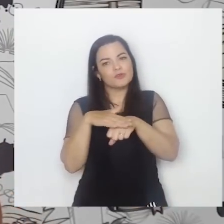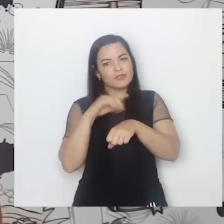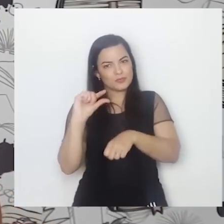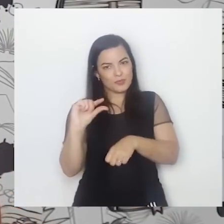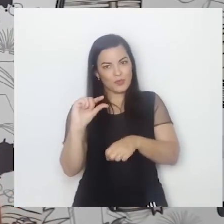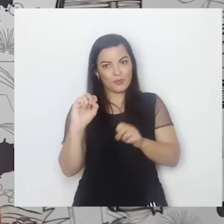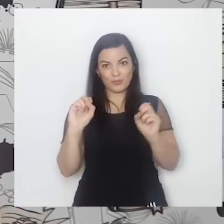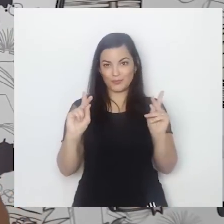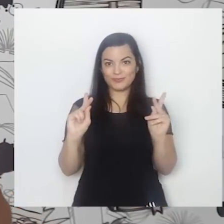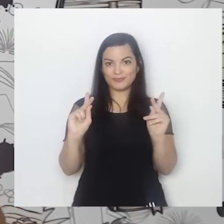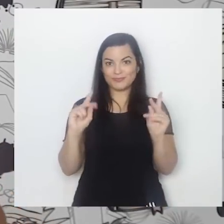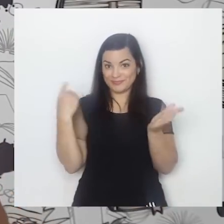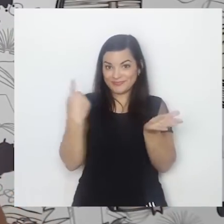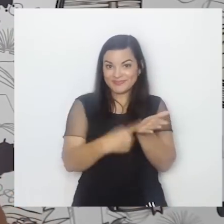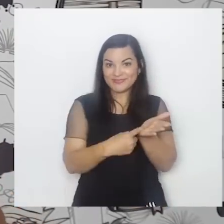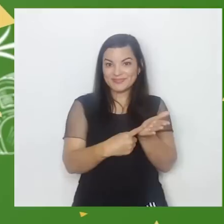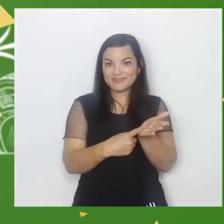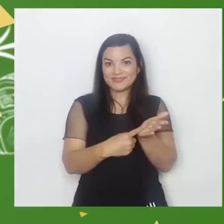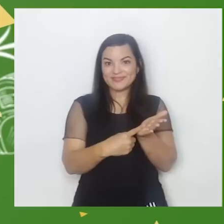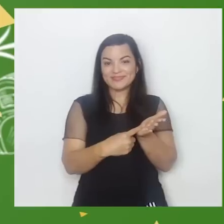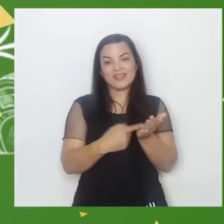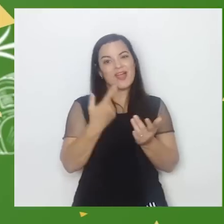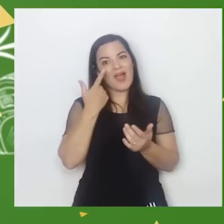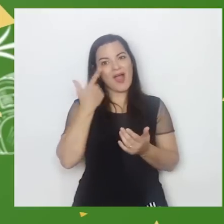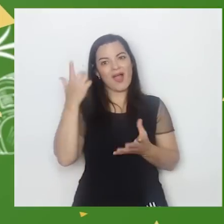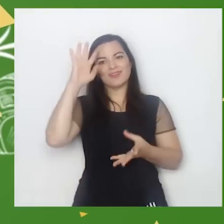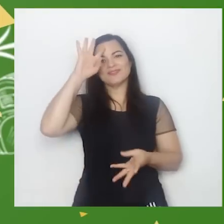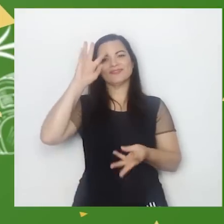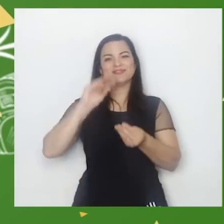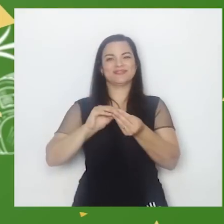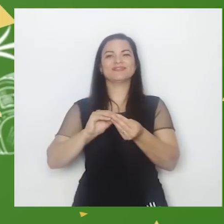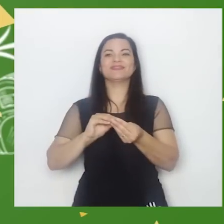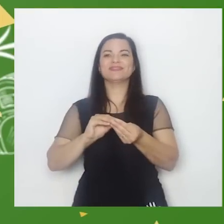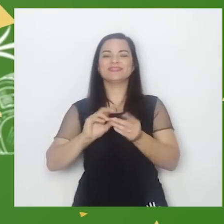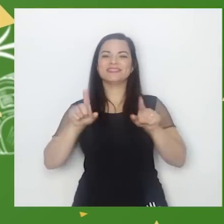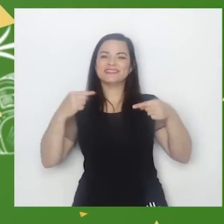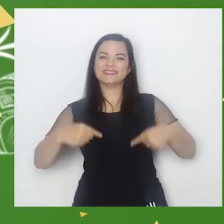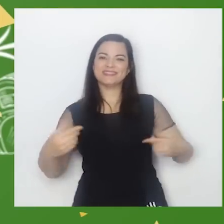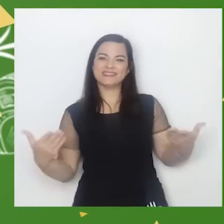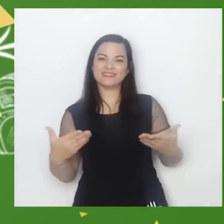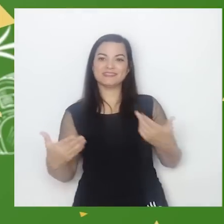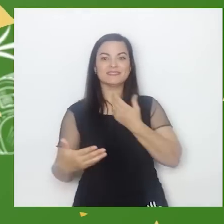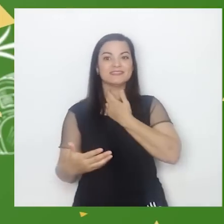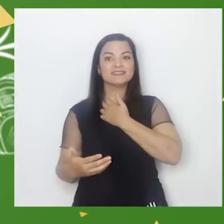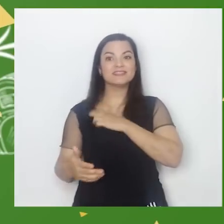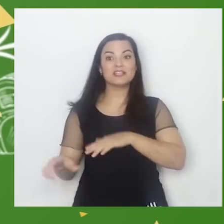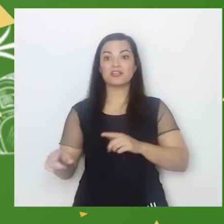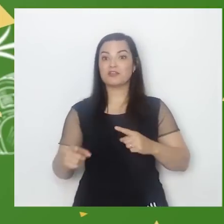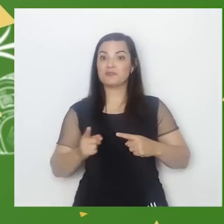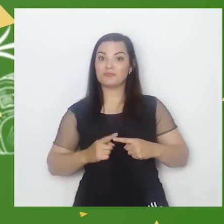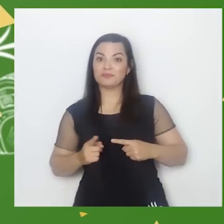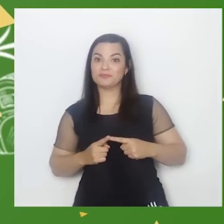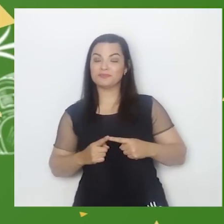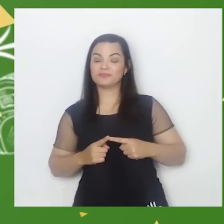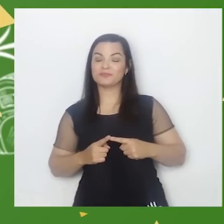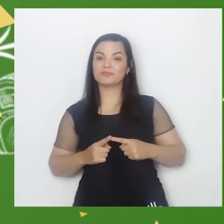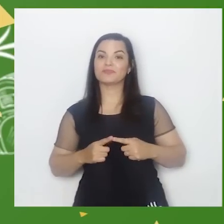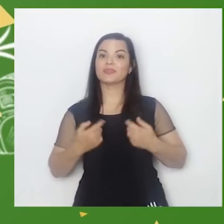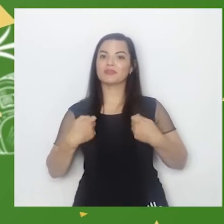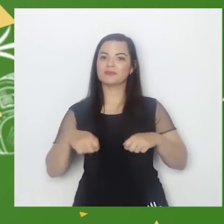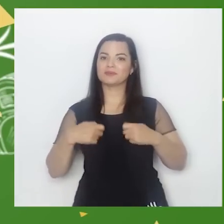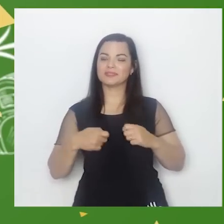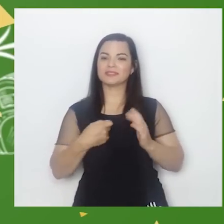a respeito disso. Combinado? Então essa é a síntese do nosso desafio. Na primeira parte,